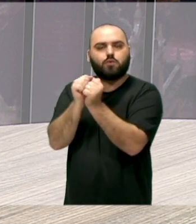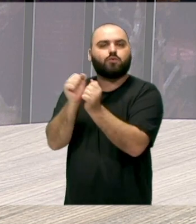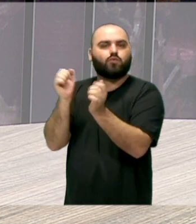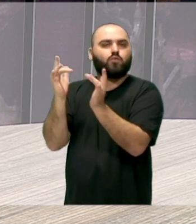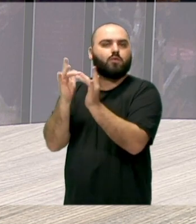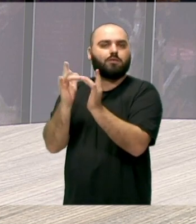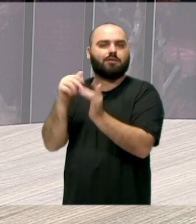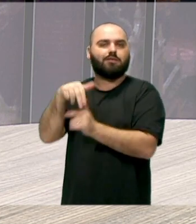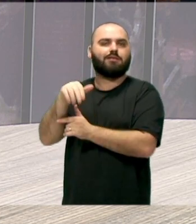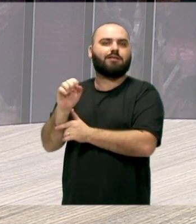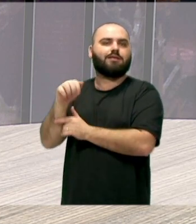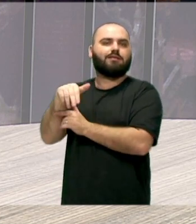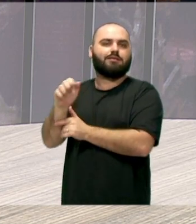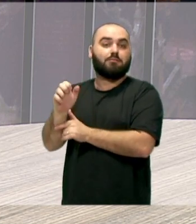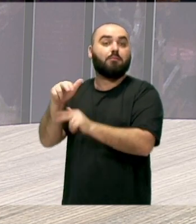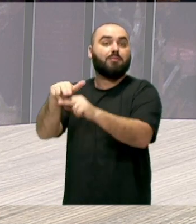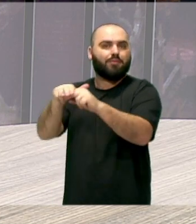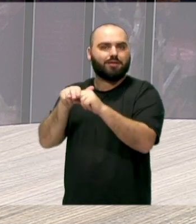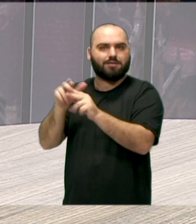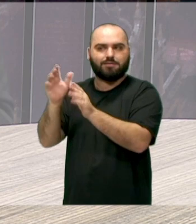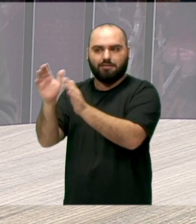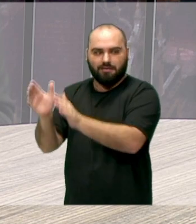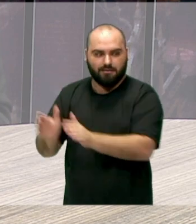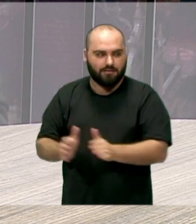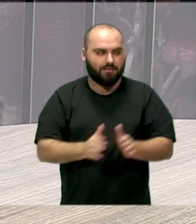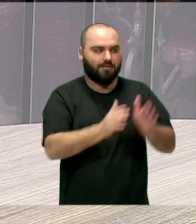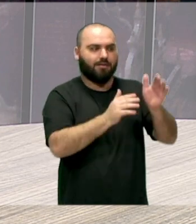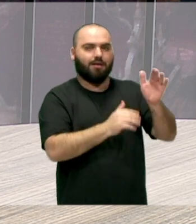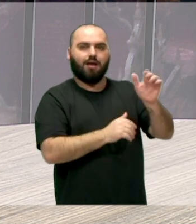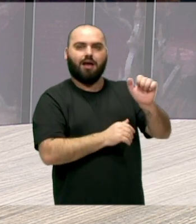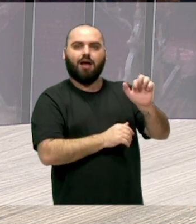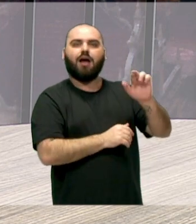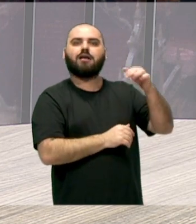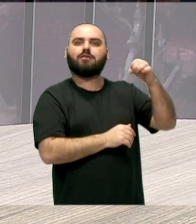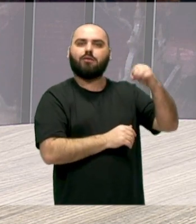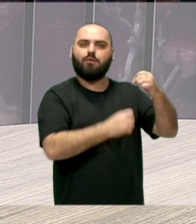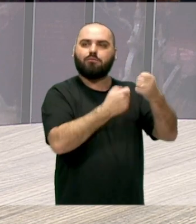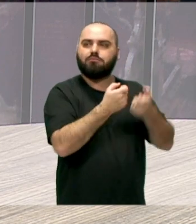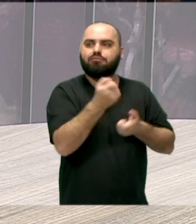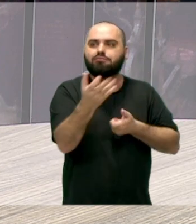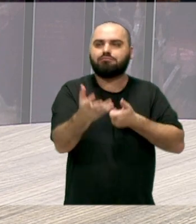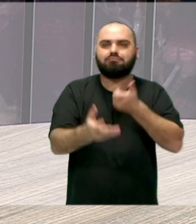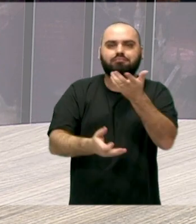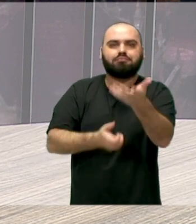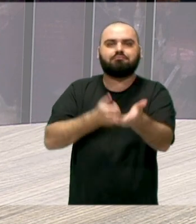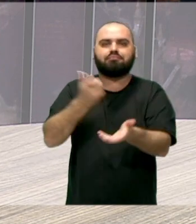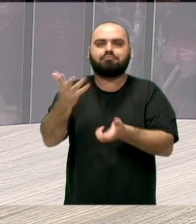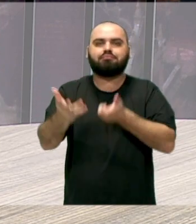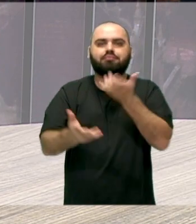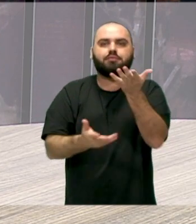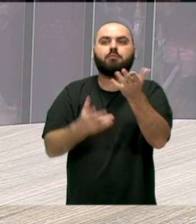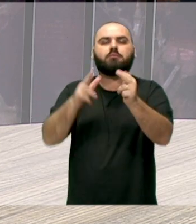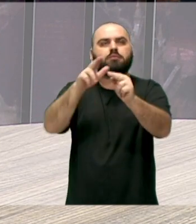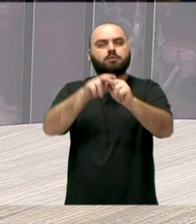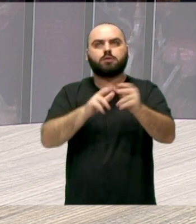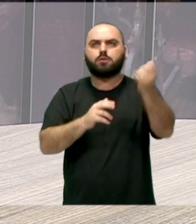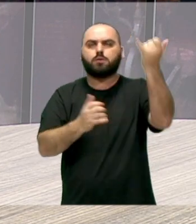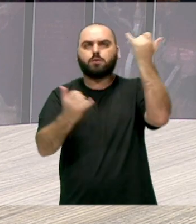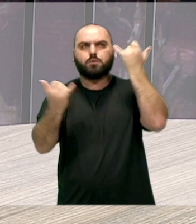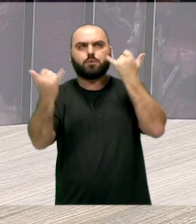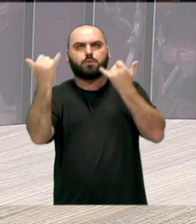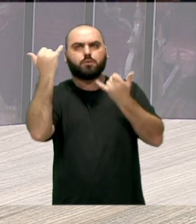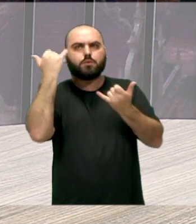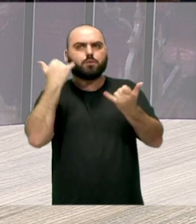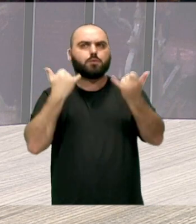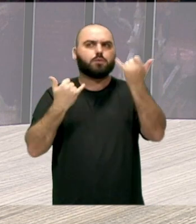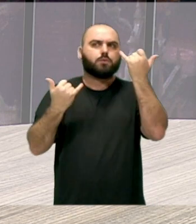Arnaud conta, assim, a história dele do início e de como as coisas começaram, as informações começaram a chegar numa época